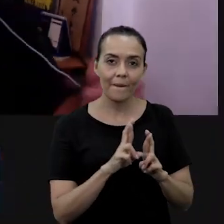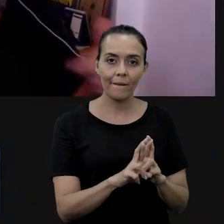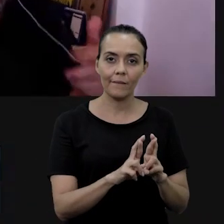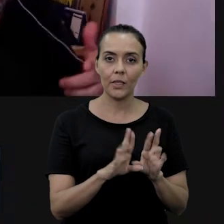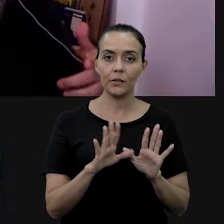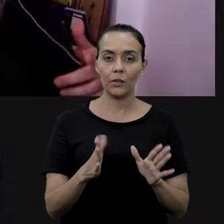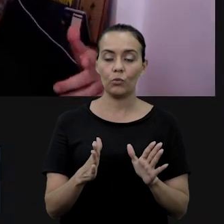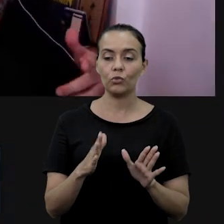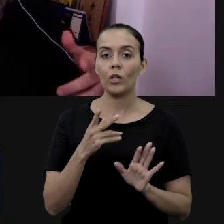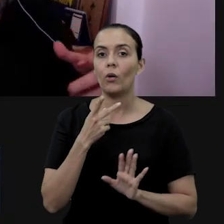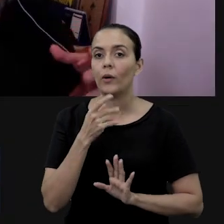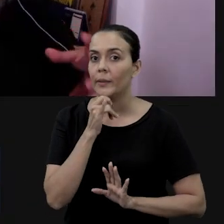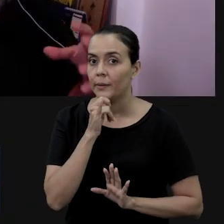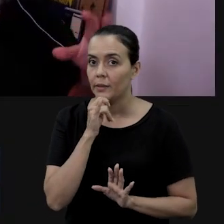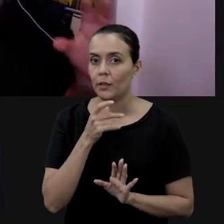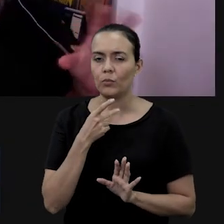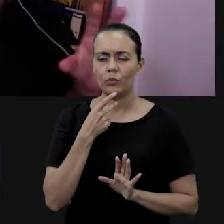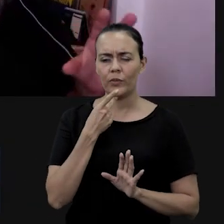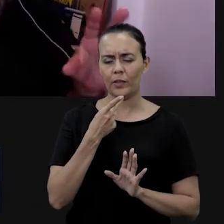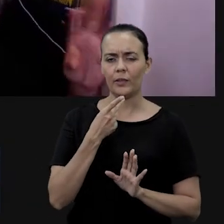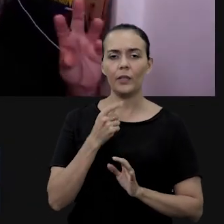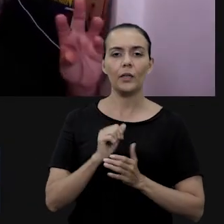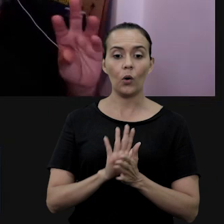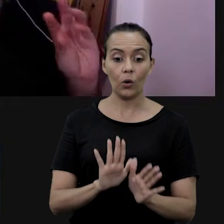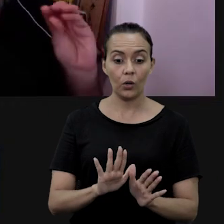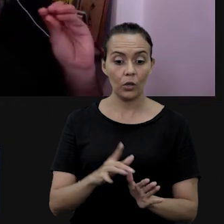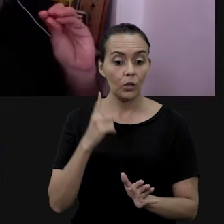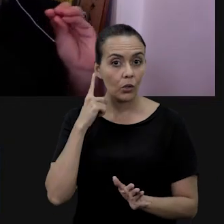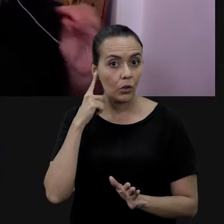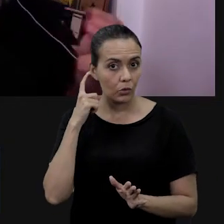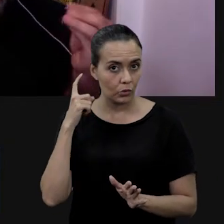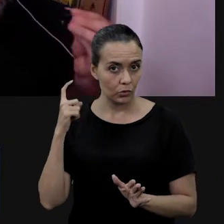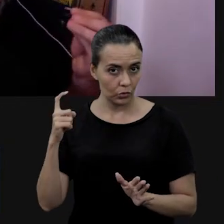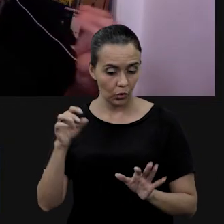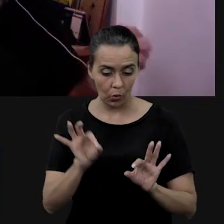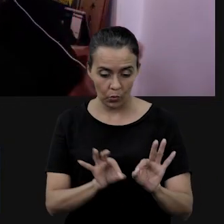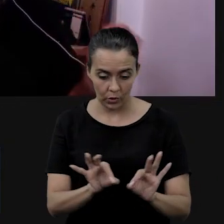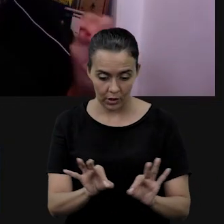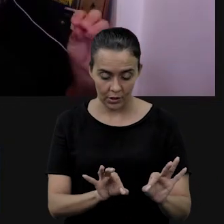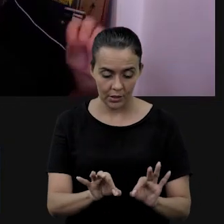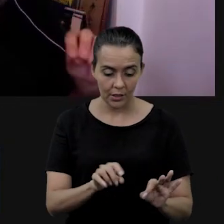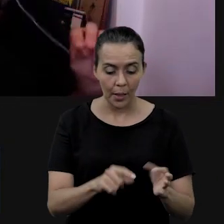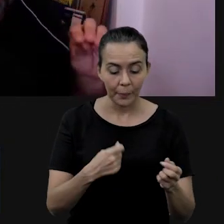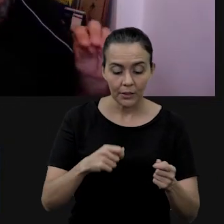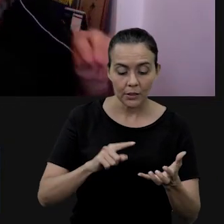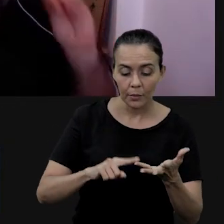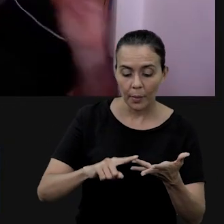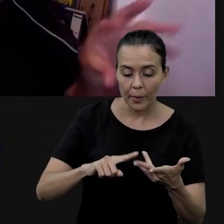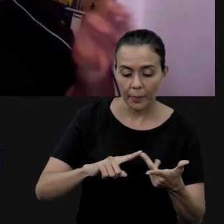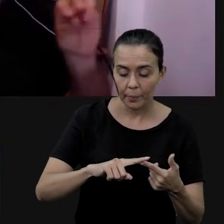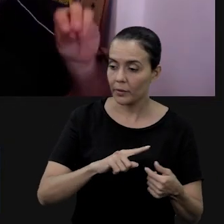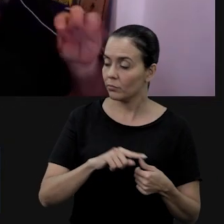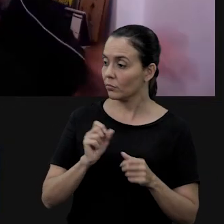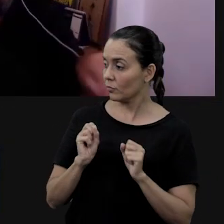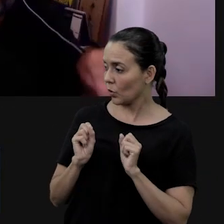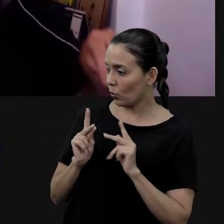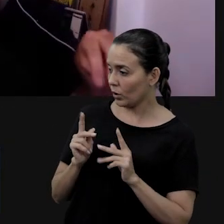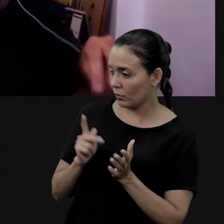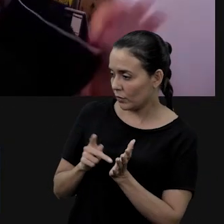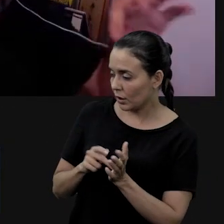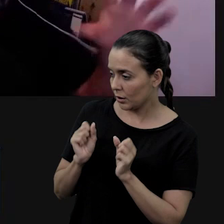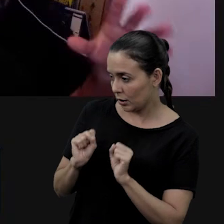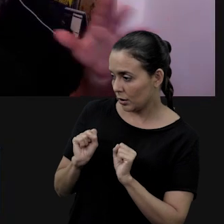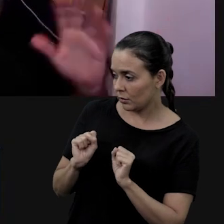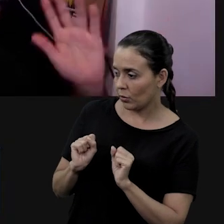dar um retorno, uma resposta, então já chega para o técnico de som, às vezes eu escuto muito isso, chega já falando, ó, você vai fazer isso, aquilo, isso aqui, você tem que